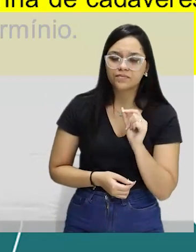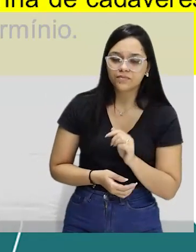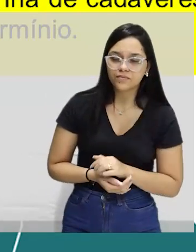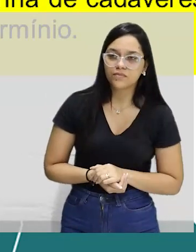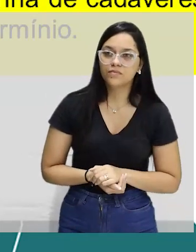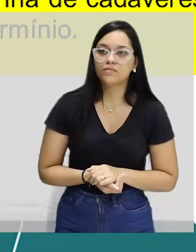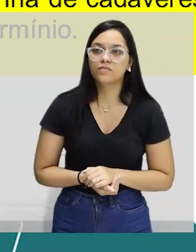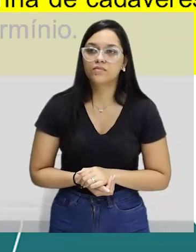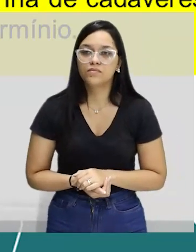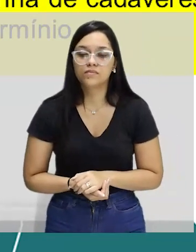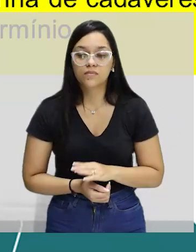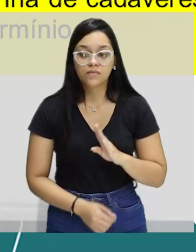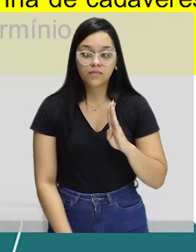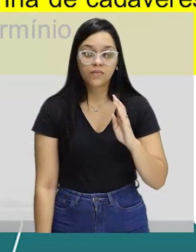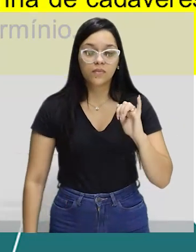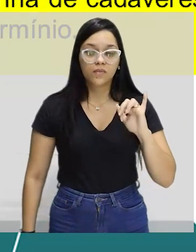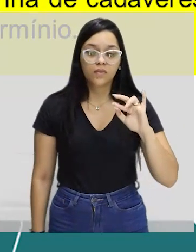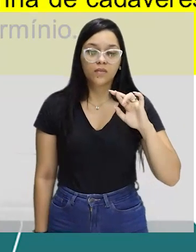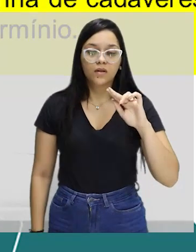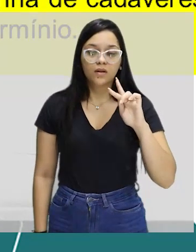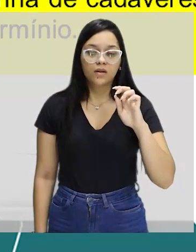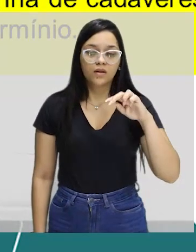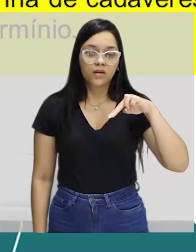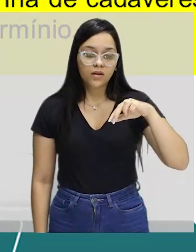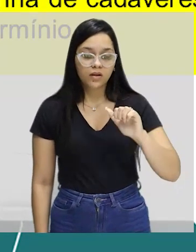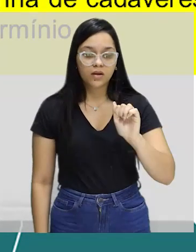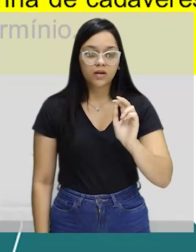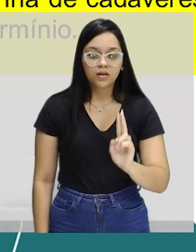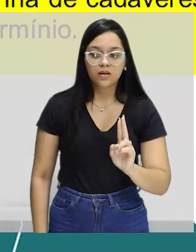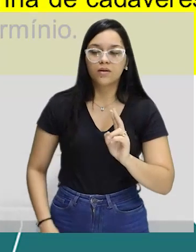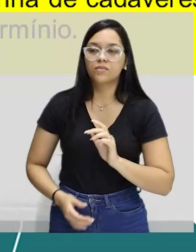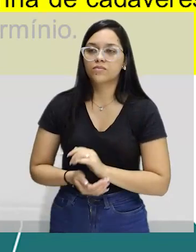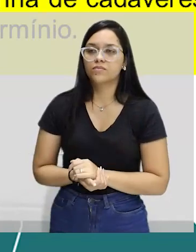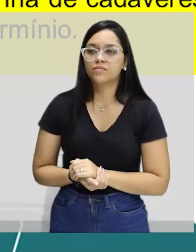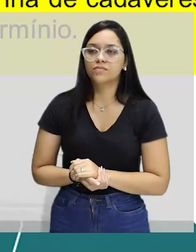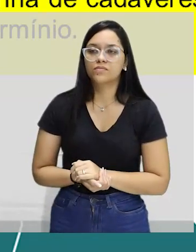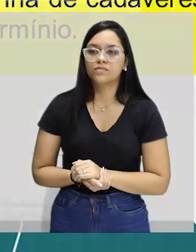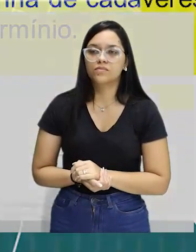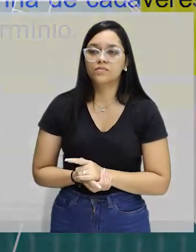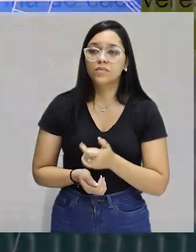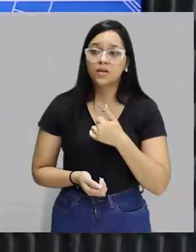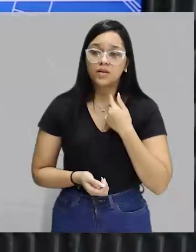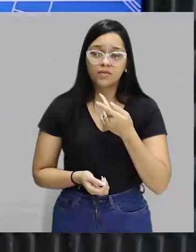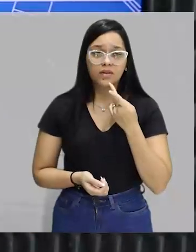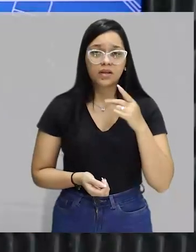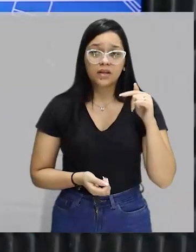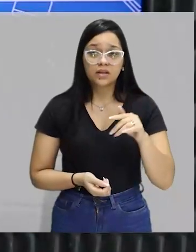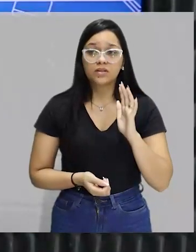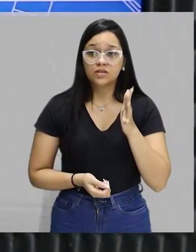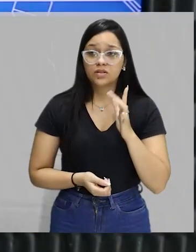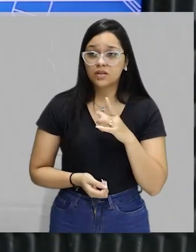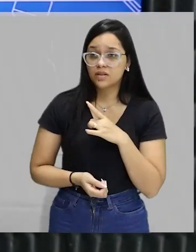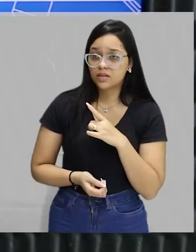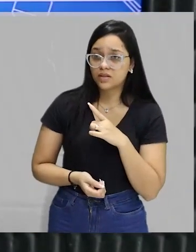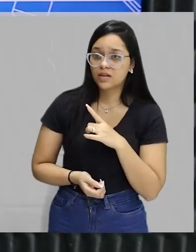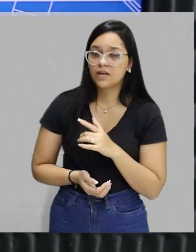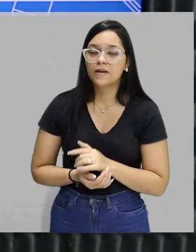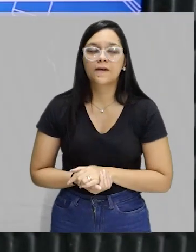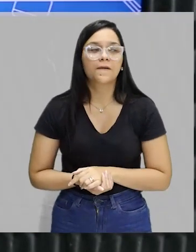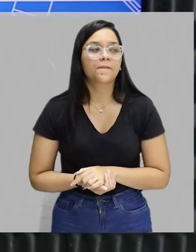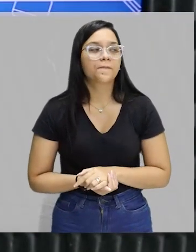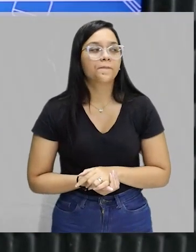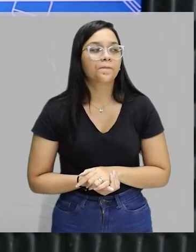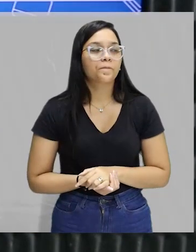abstrato. Birkenau, vou falar para poder fazer datilogia. Eu comentei aqui